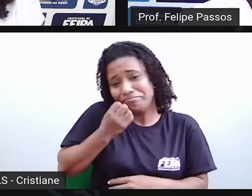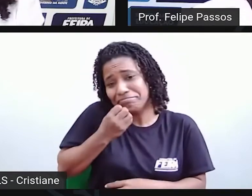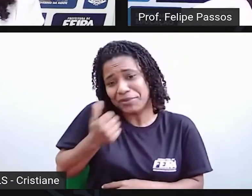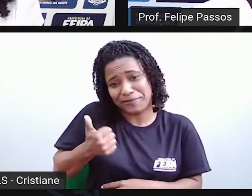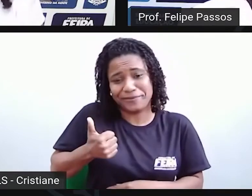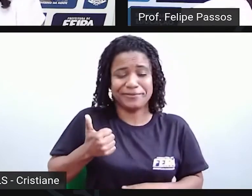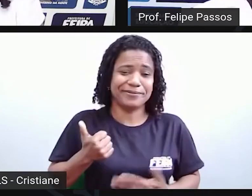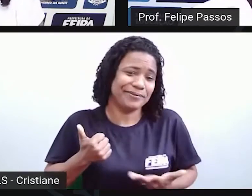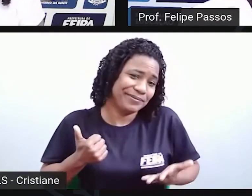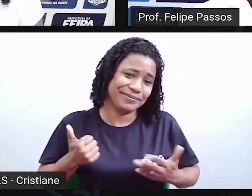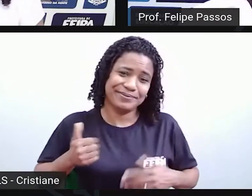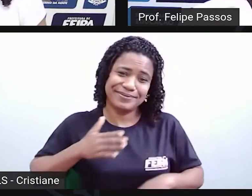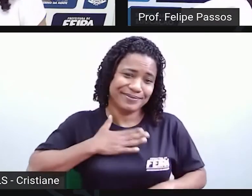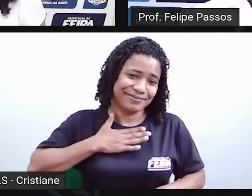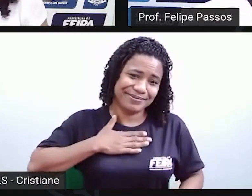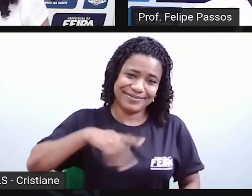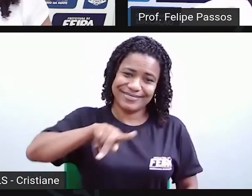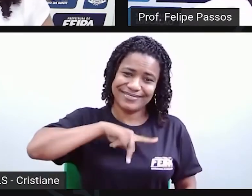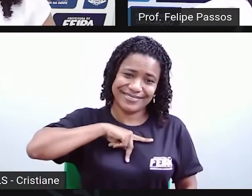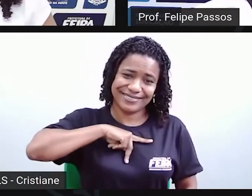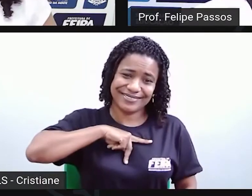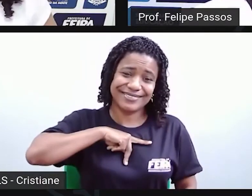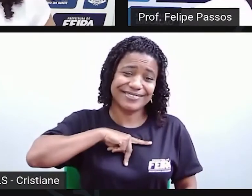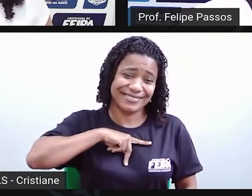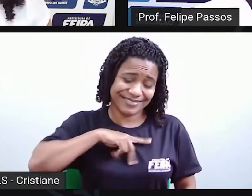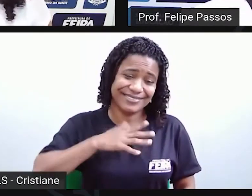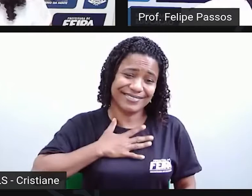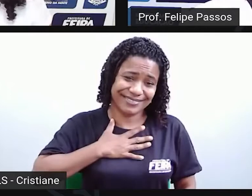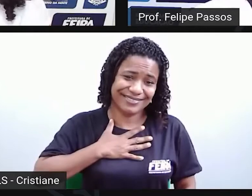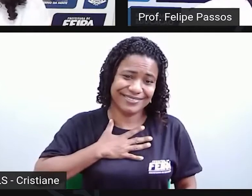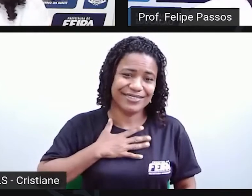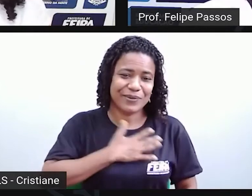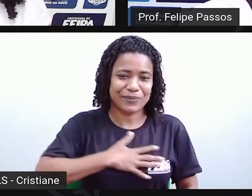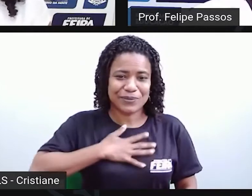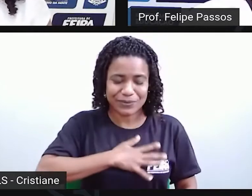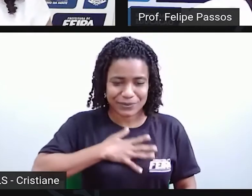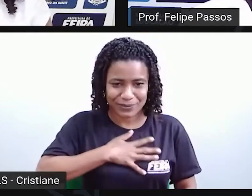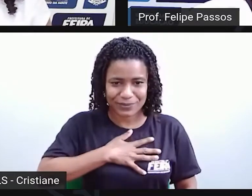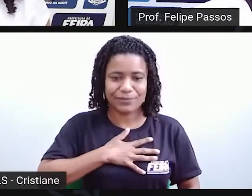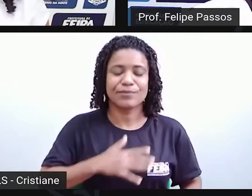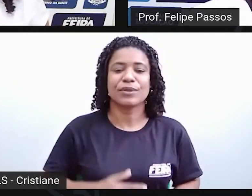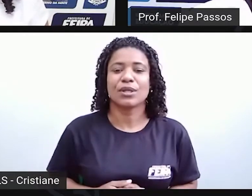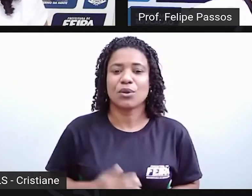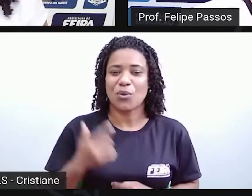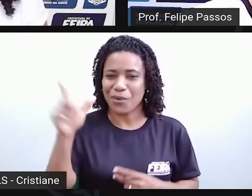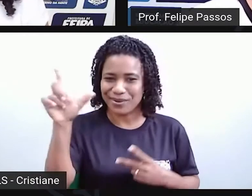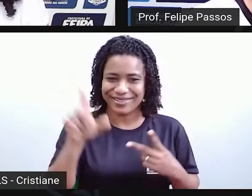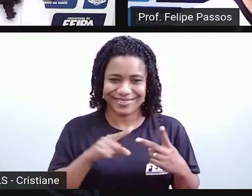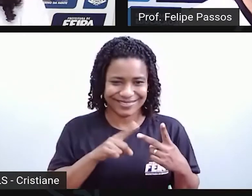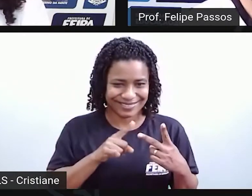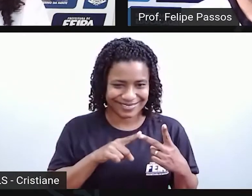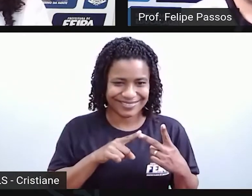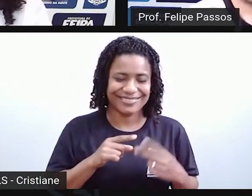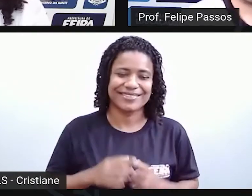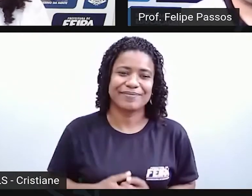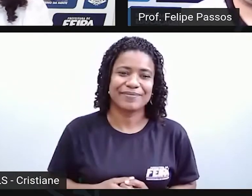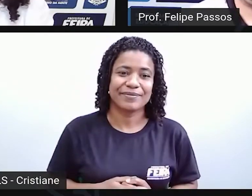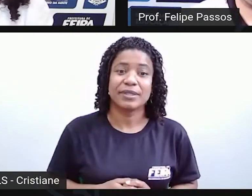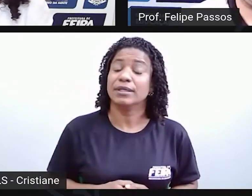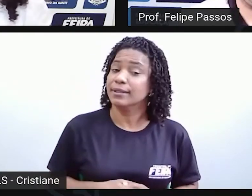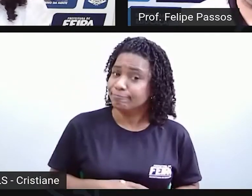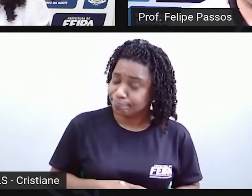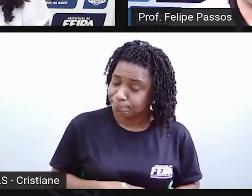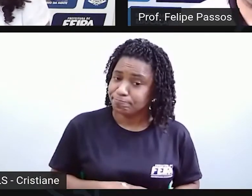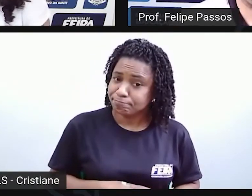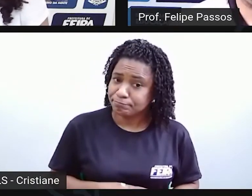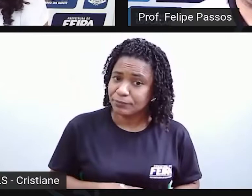Que bom que você gostava, mas eu gosto dele assim. Uma outra frase bem comum, que é uma frase bem gordofóbica,